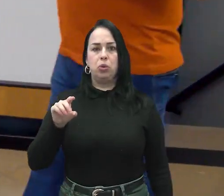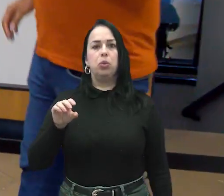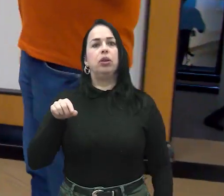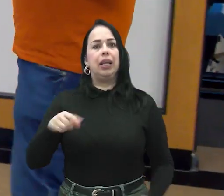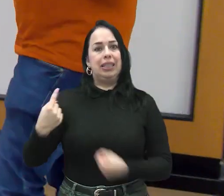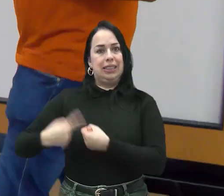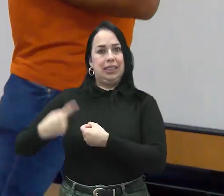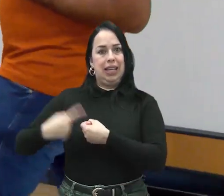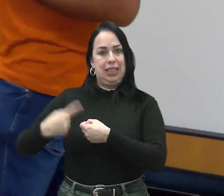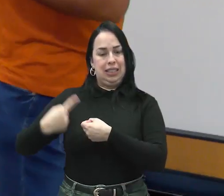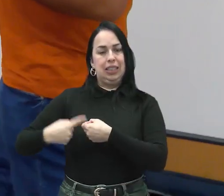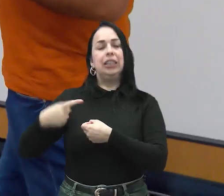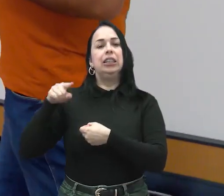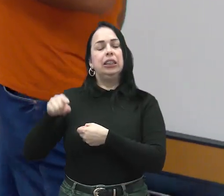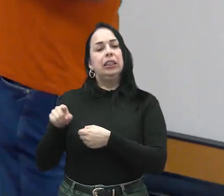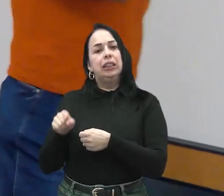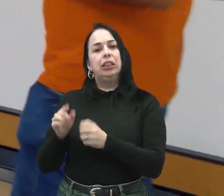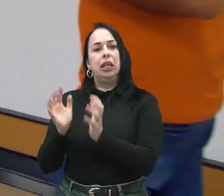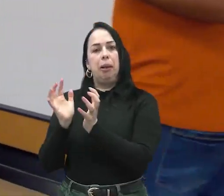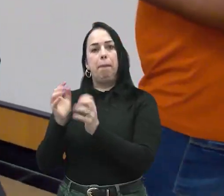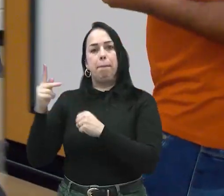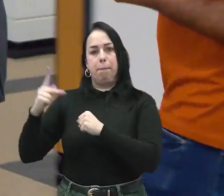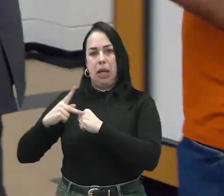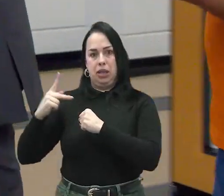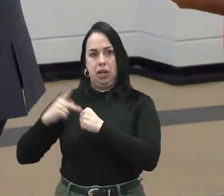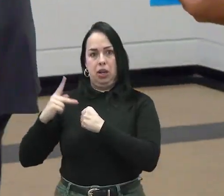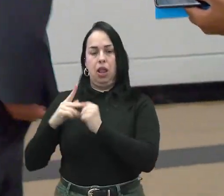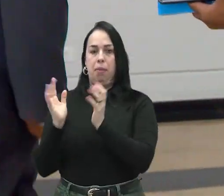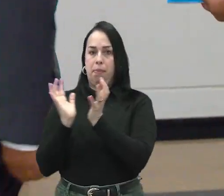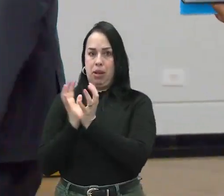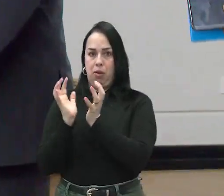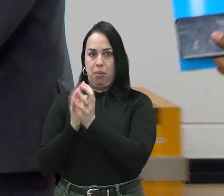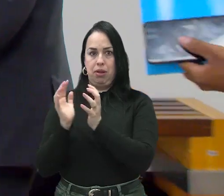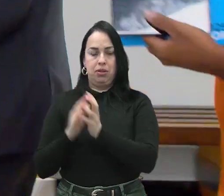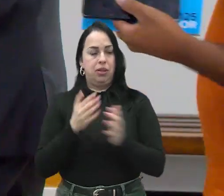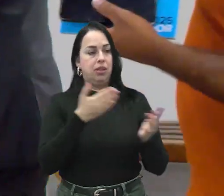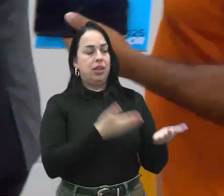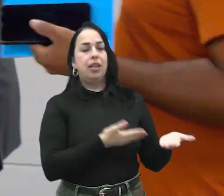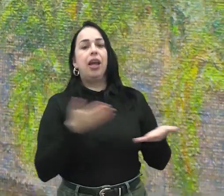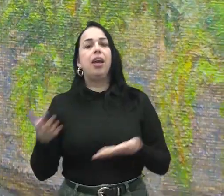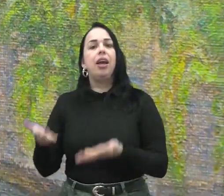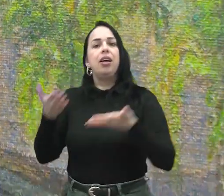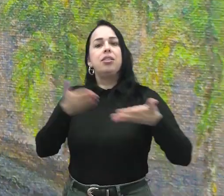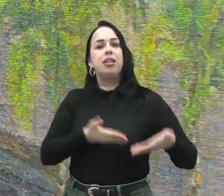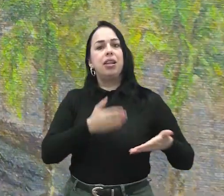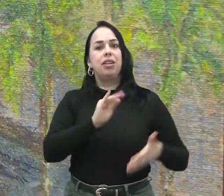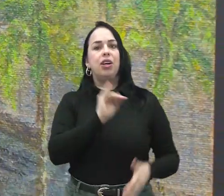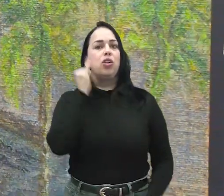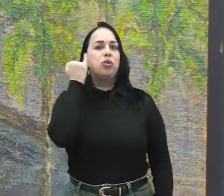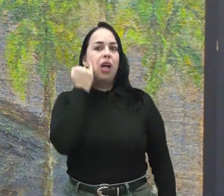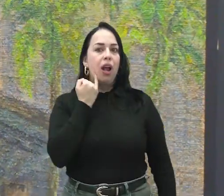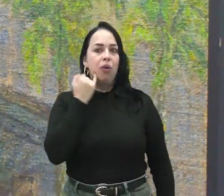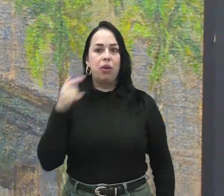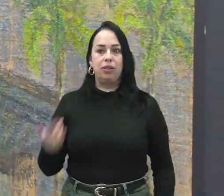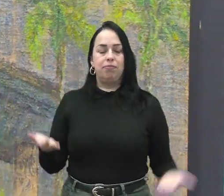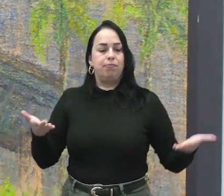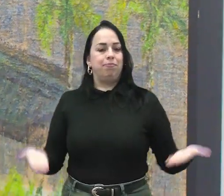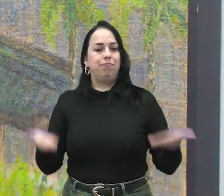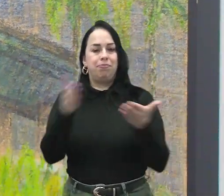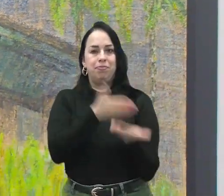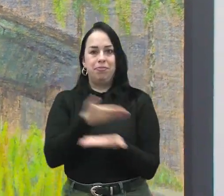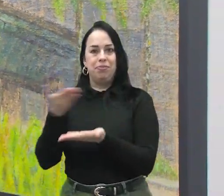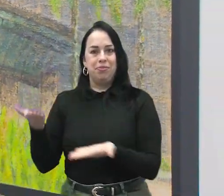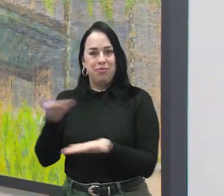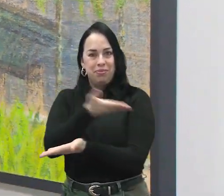Petrolina, cidade de Pernambuco, foi recebido pelo vereador joseense Zé Luiz. O intercâmbio do parlamentar nordestino